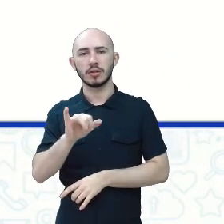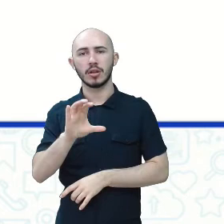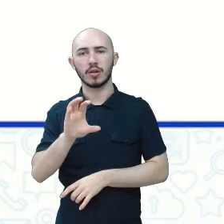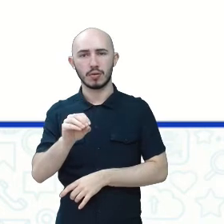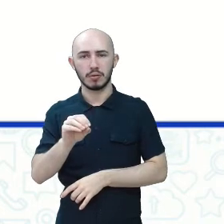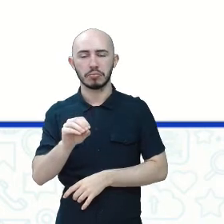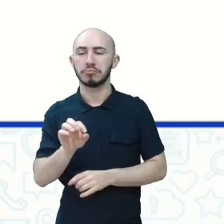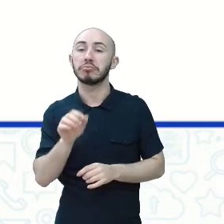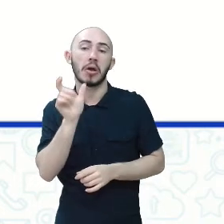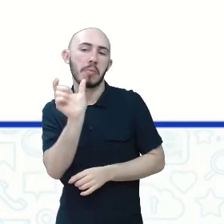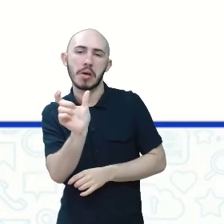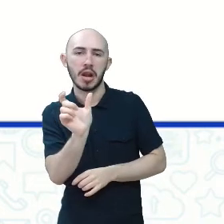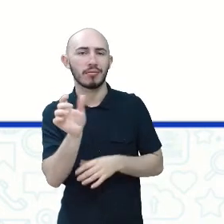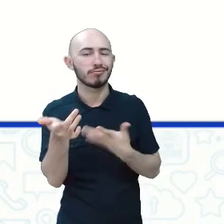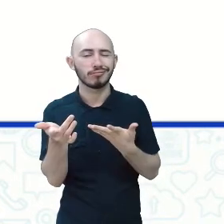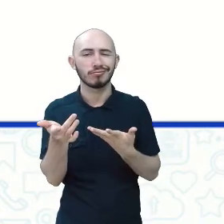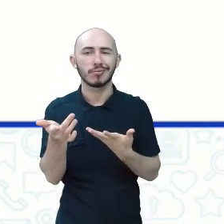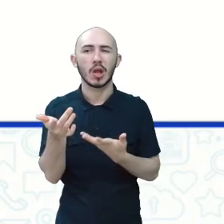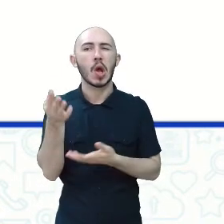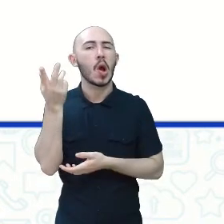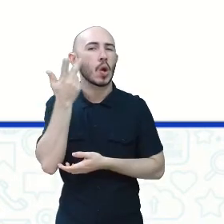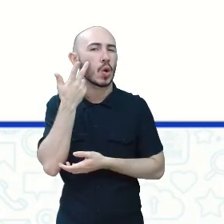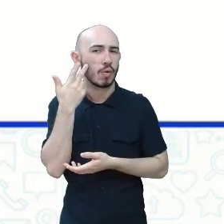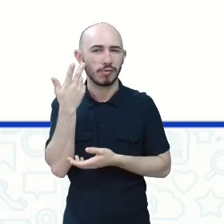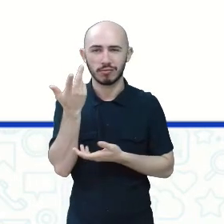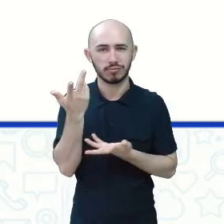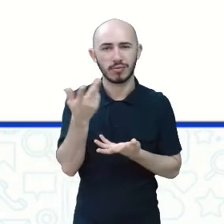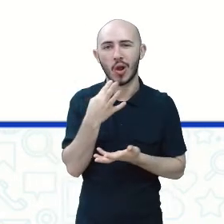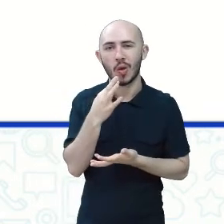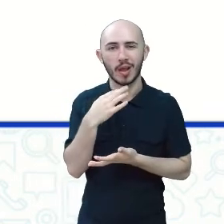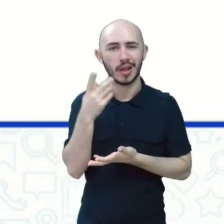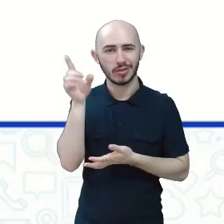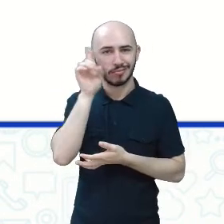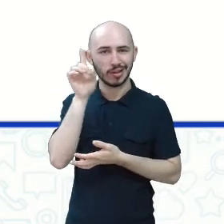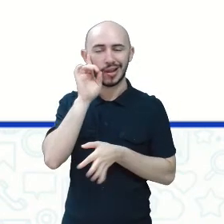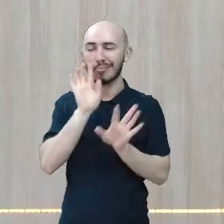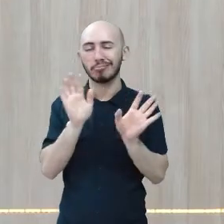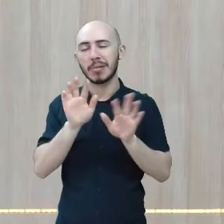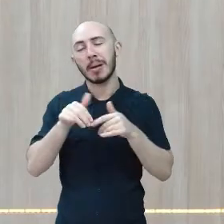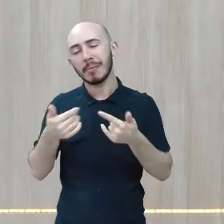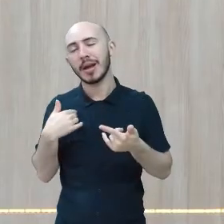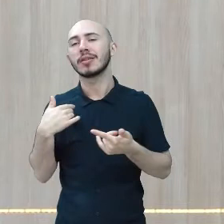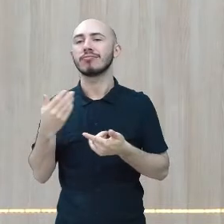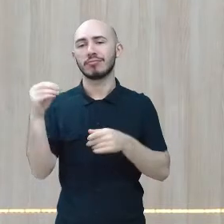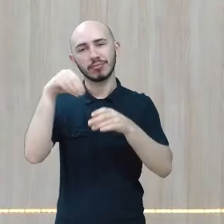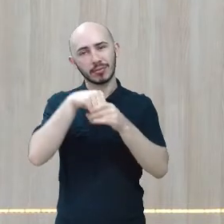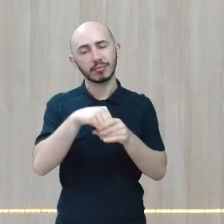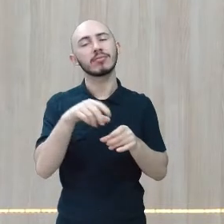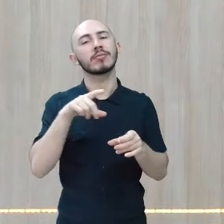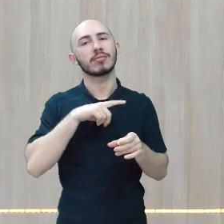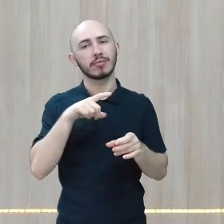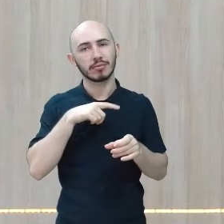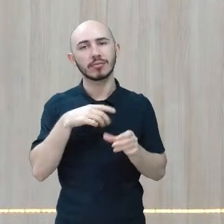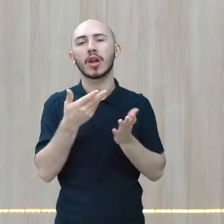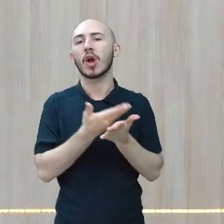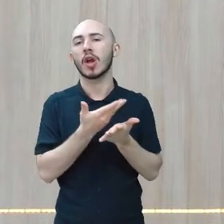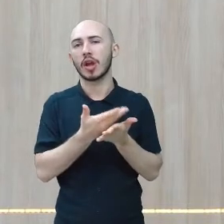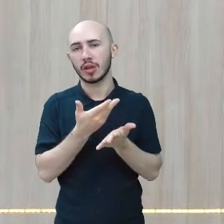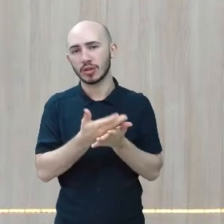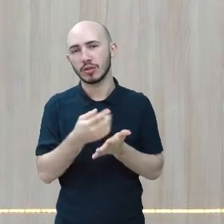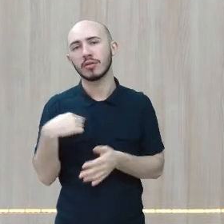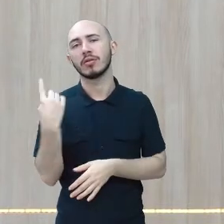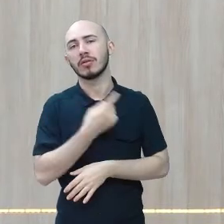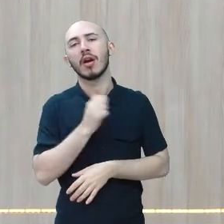palavra, ela não seja uma palavra conhecida no nosso dia a dia, mas ela faz parte desse estudo